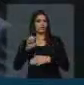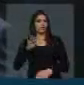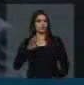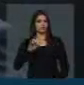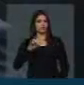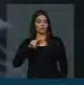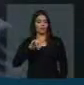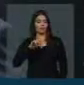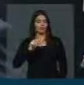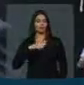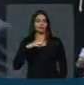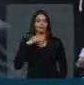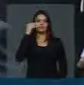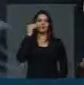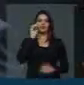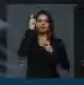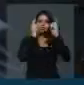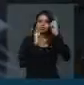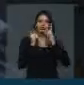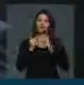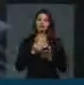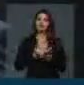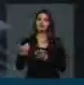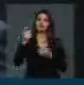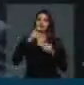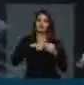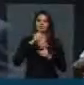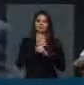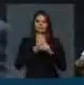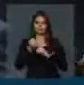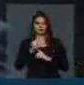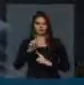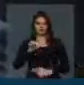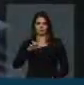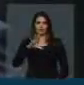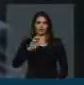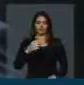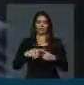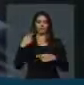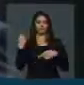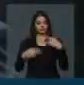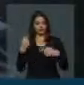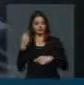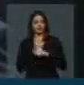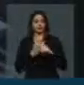o início de uma retomada do socialismo democrático, um debate sobre socialismo e democracia.